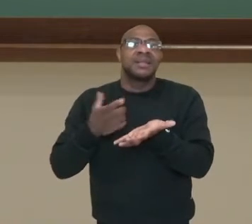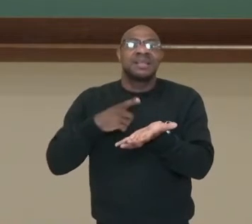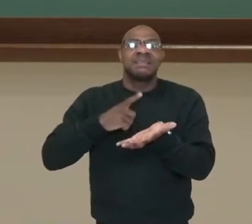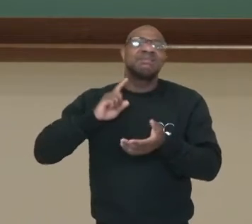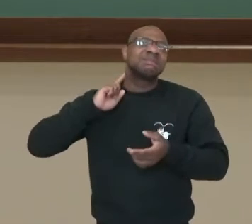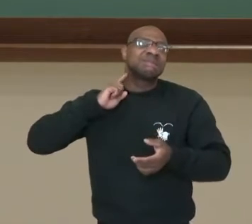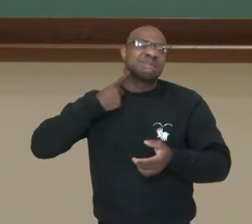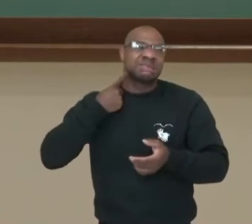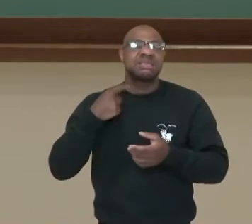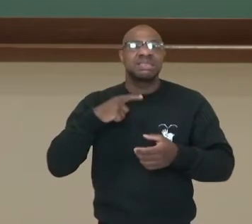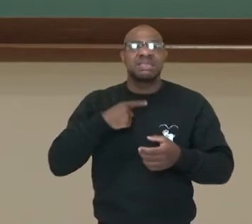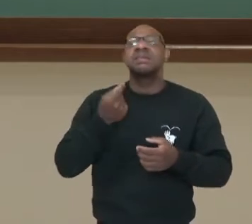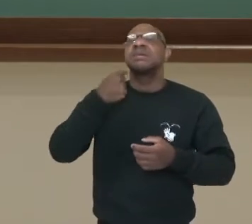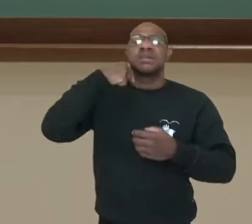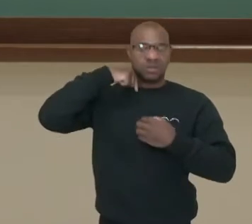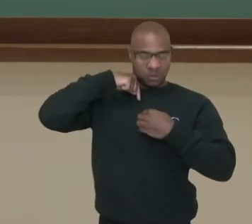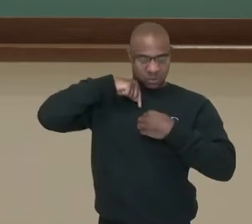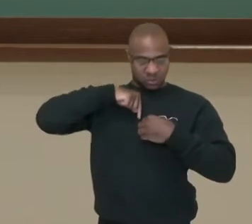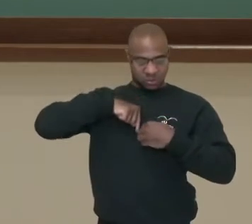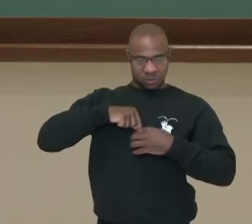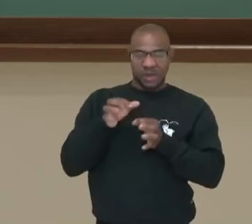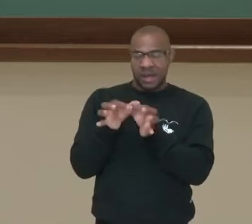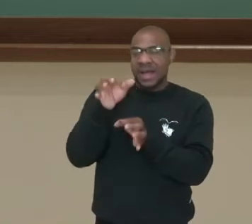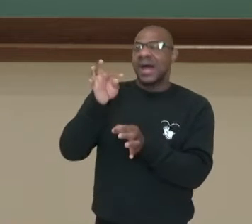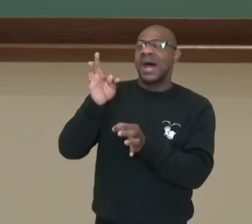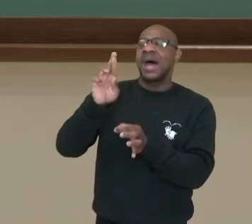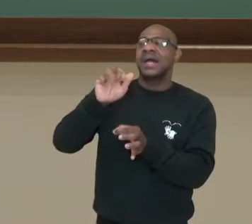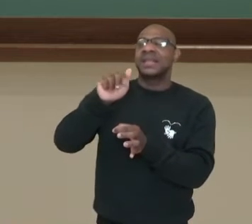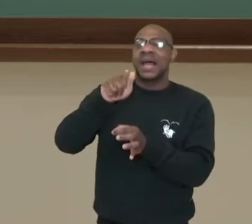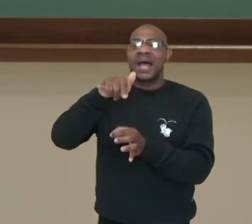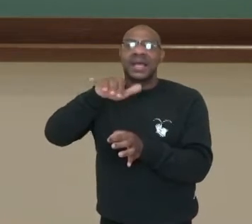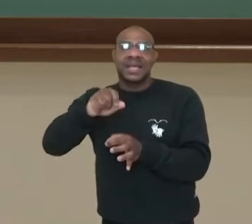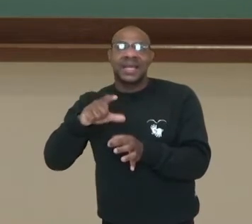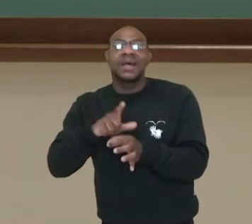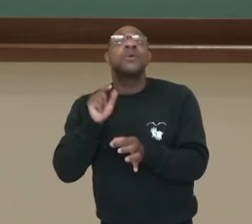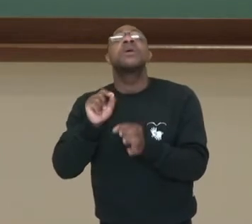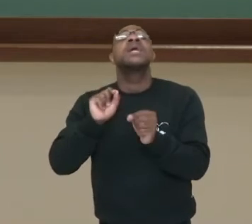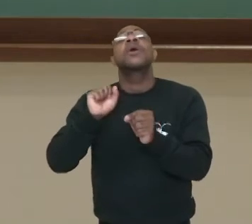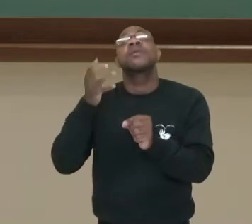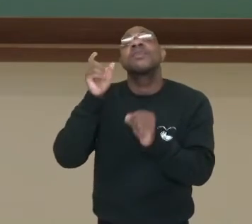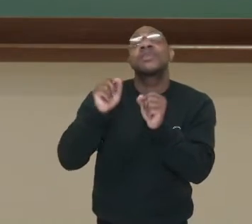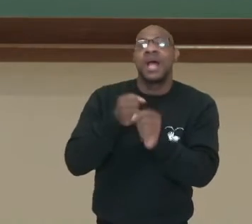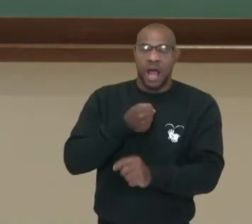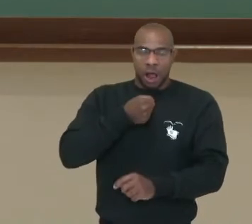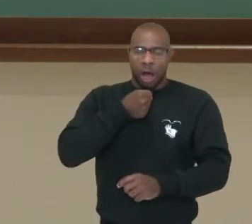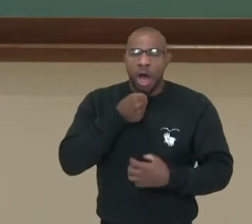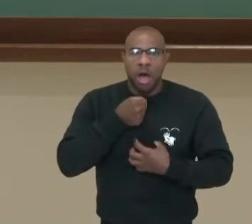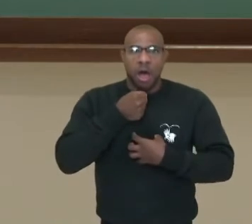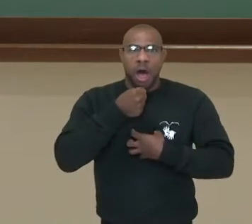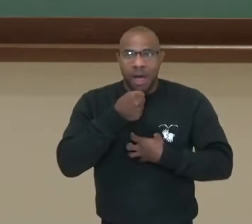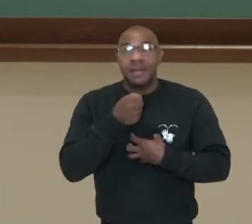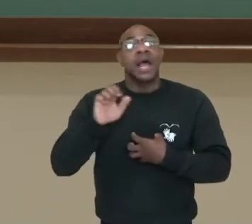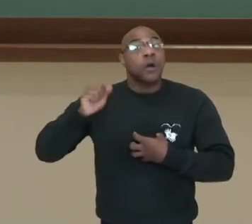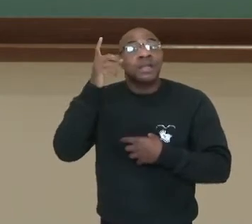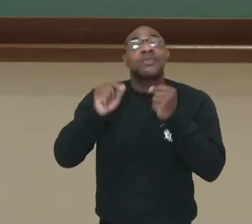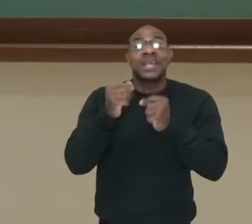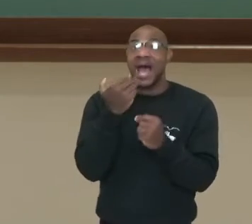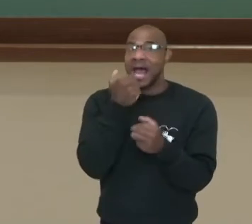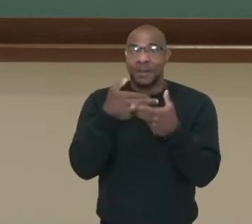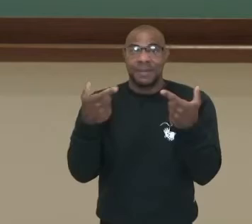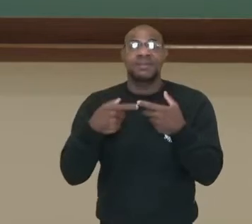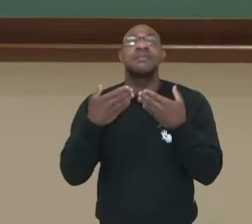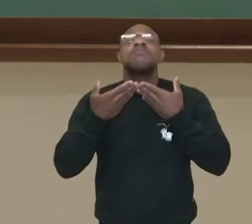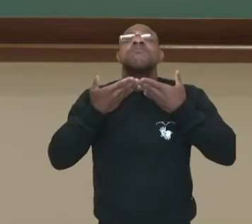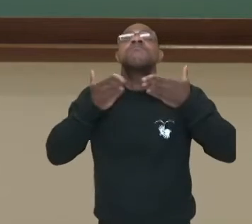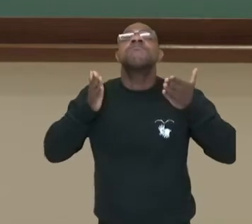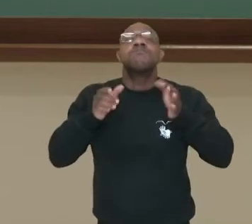na região, vai até, de fato, até a traqueia, a gente tem a tosse. Isso acontece, por exemplo, com o alimento. Quando essa abertura